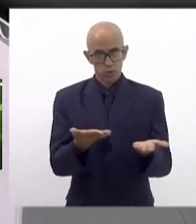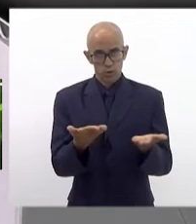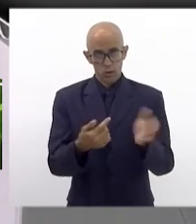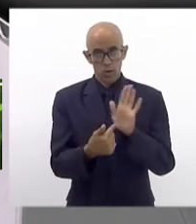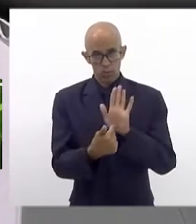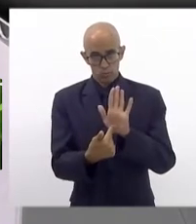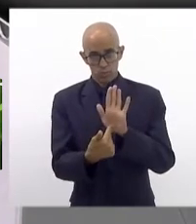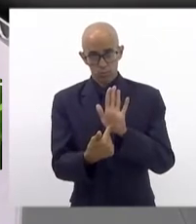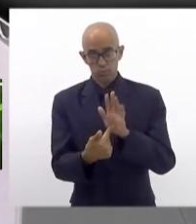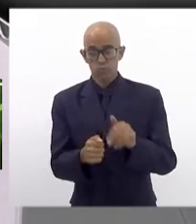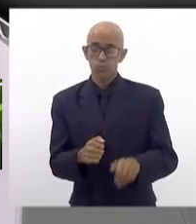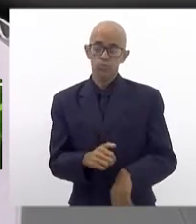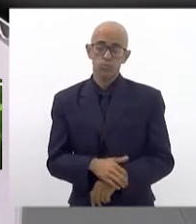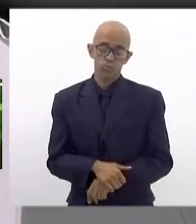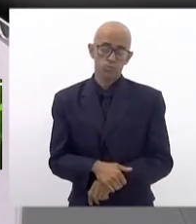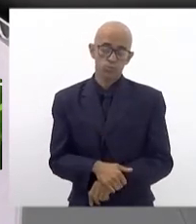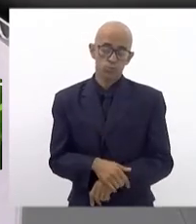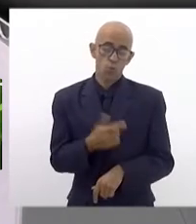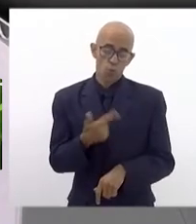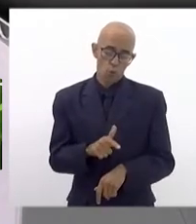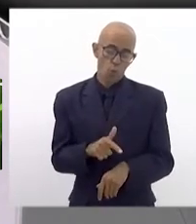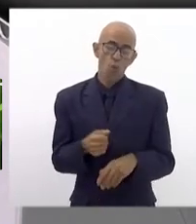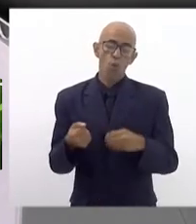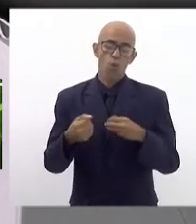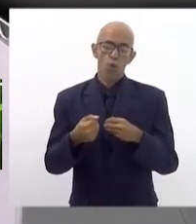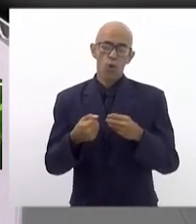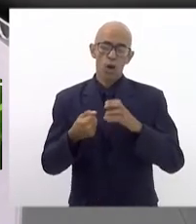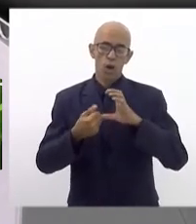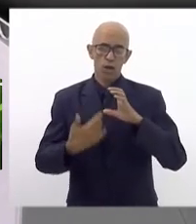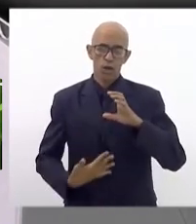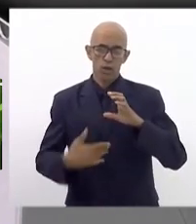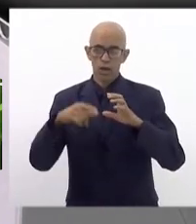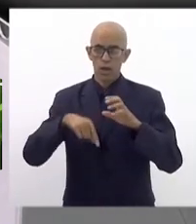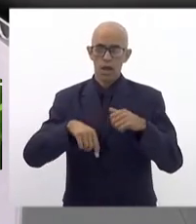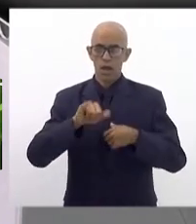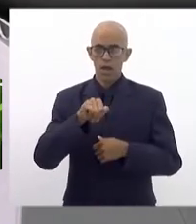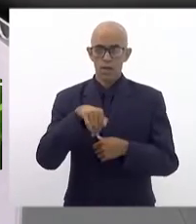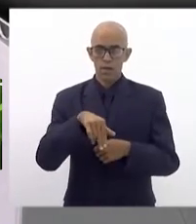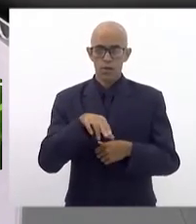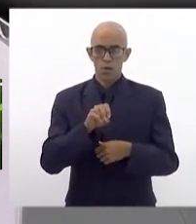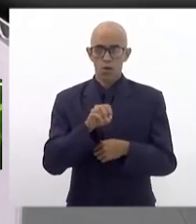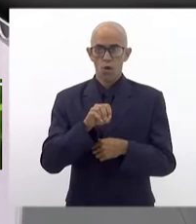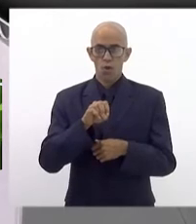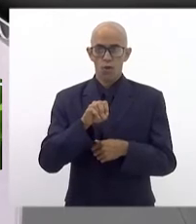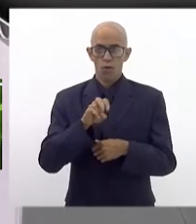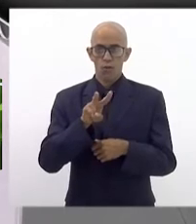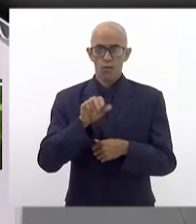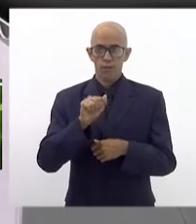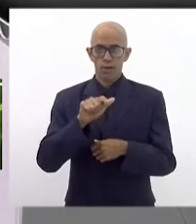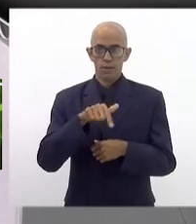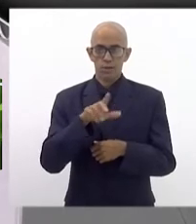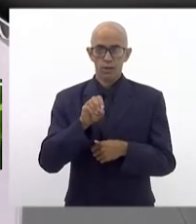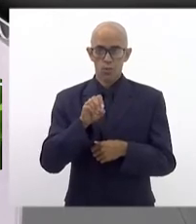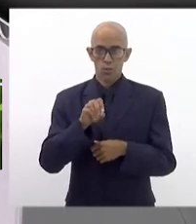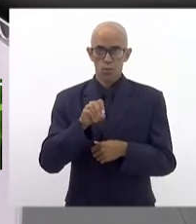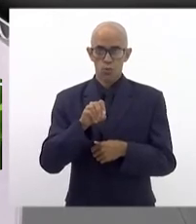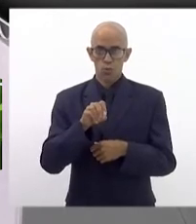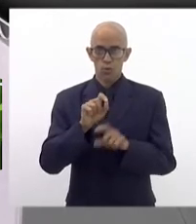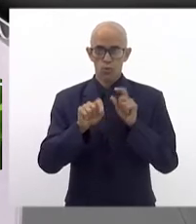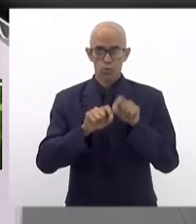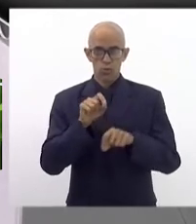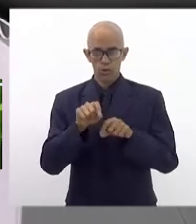E o outro componente é o componente da inovação, não é? Que efetivamente ele tem,